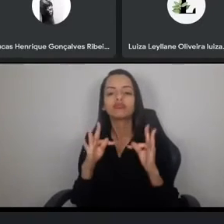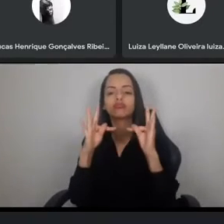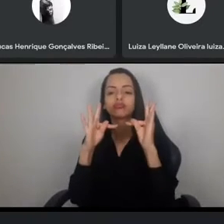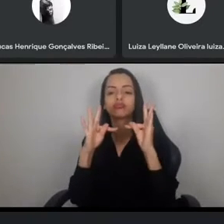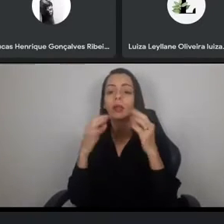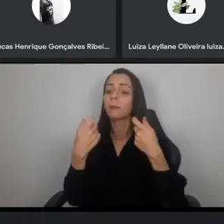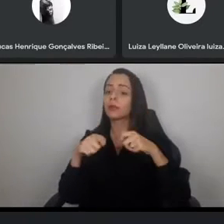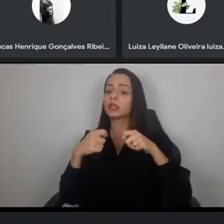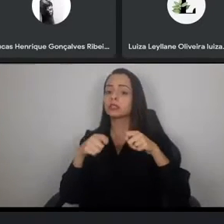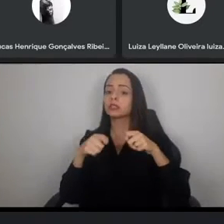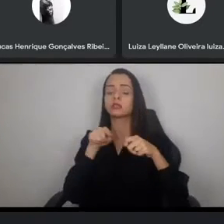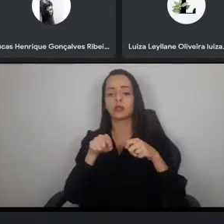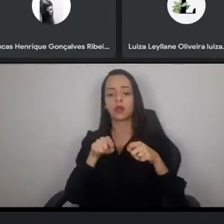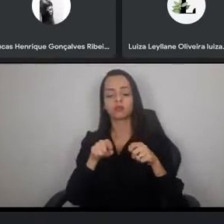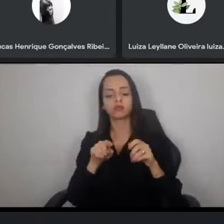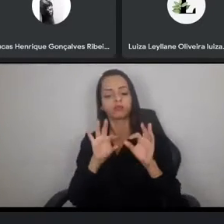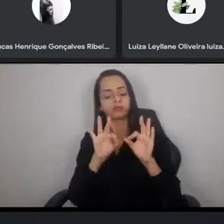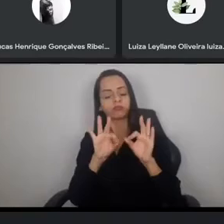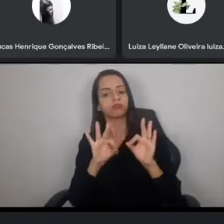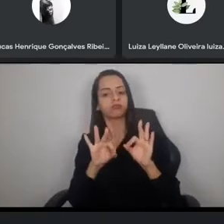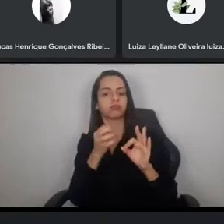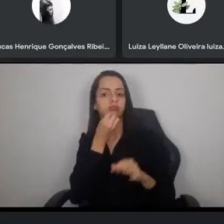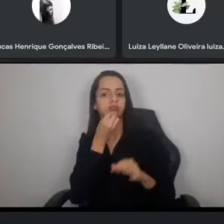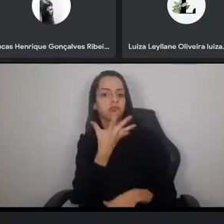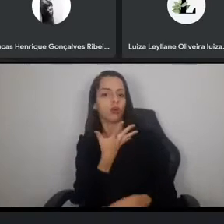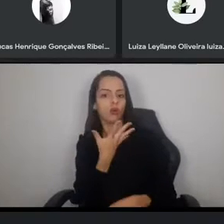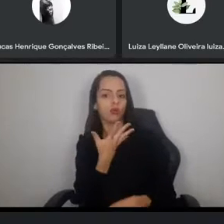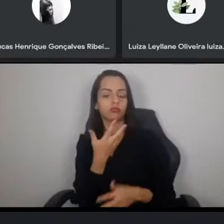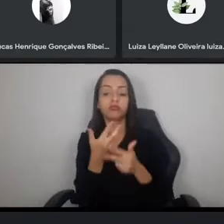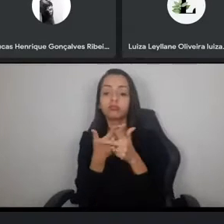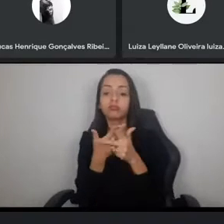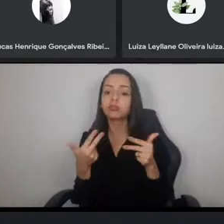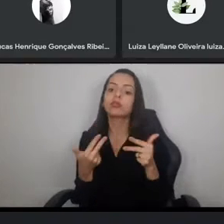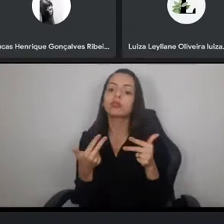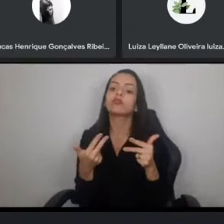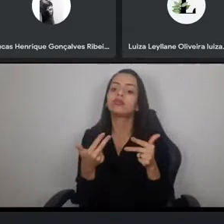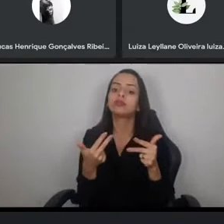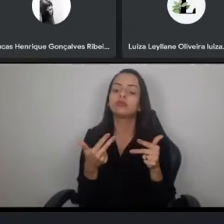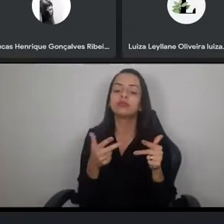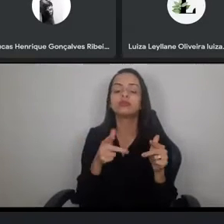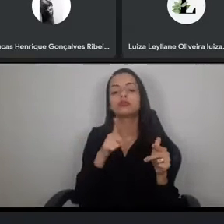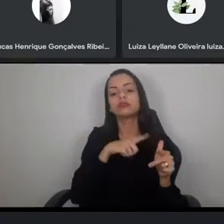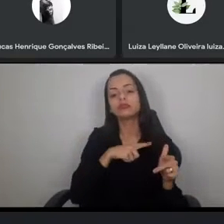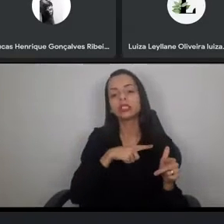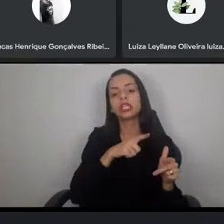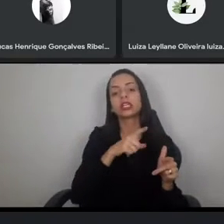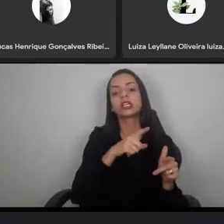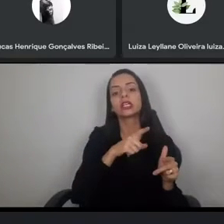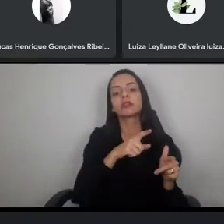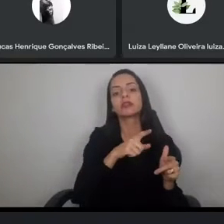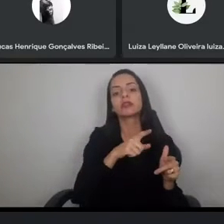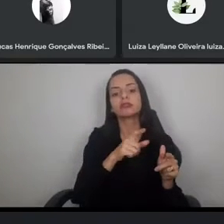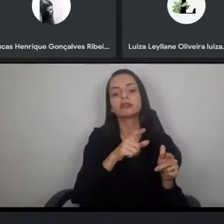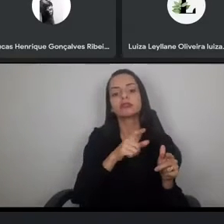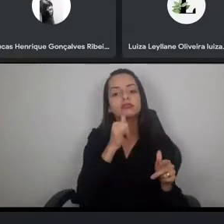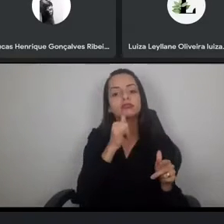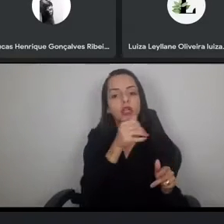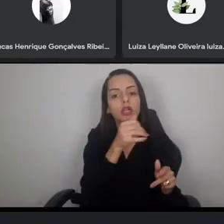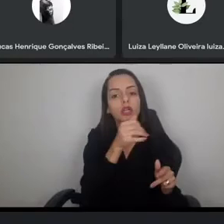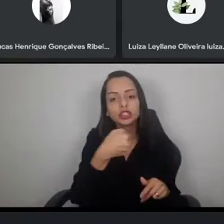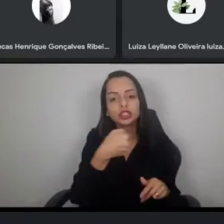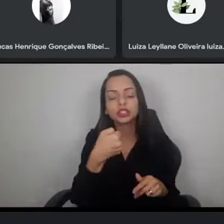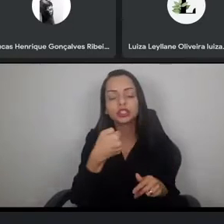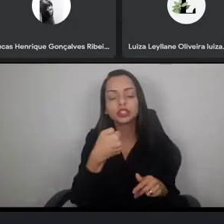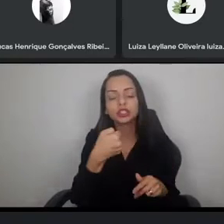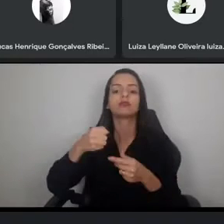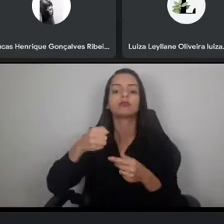elétricos, quer seja eletroeletrônico, quer seja os eletrodomésticos, entre outros. Para quê? Para